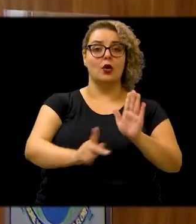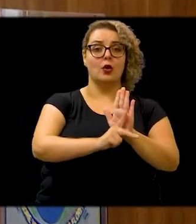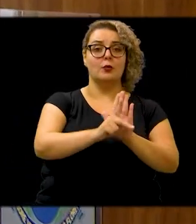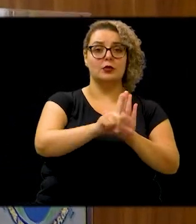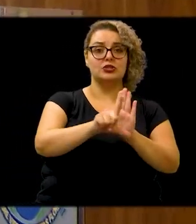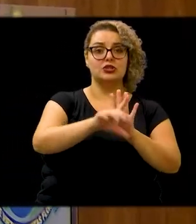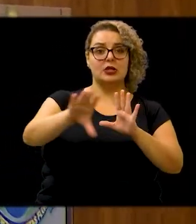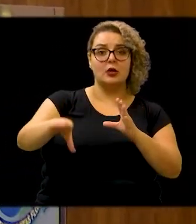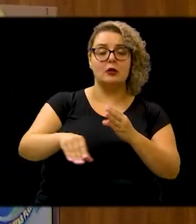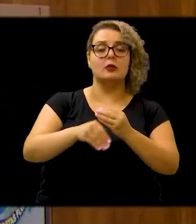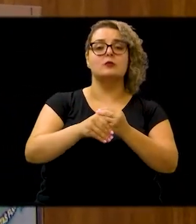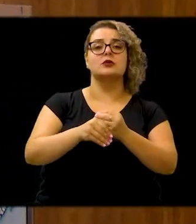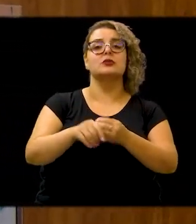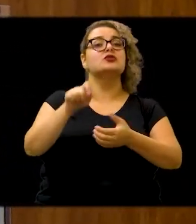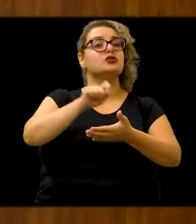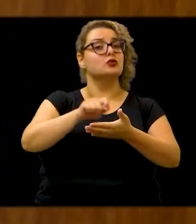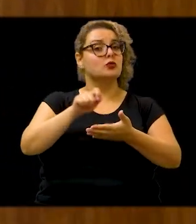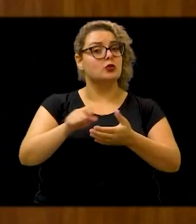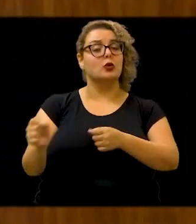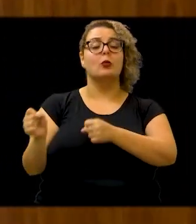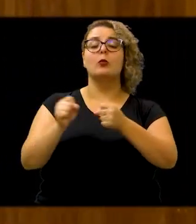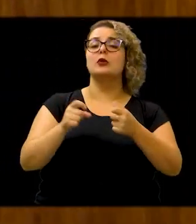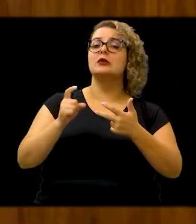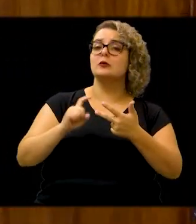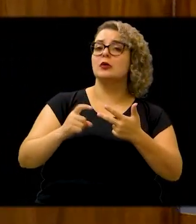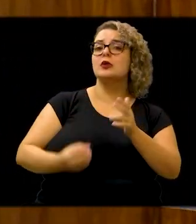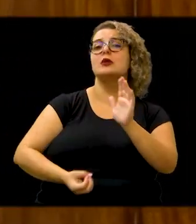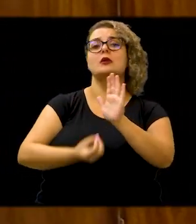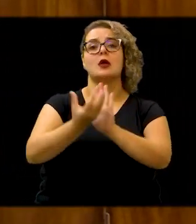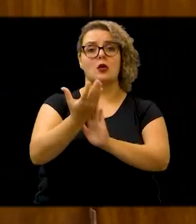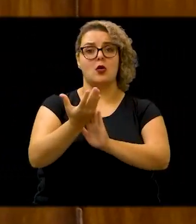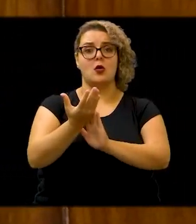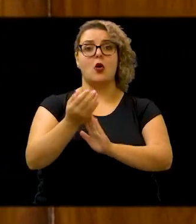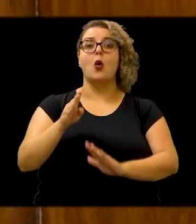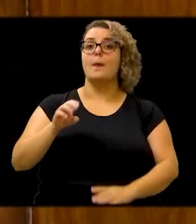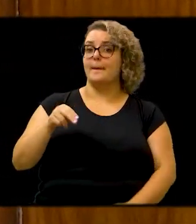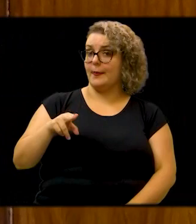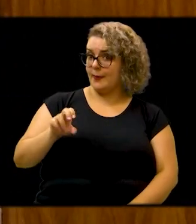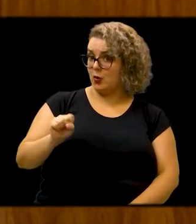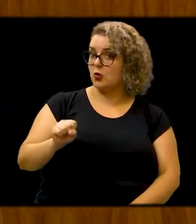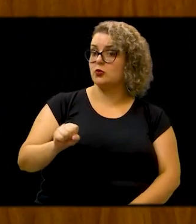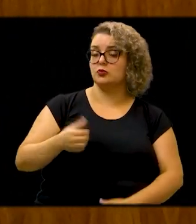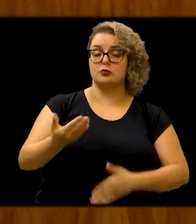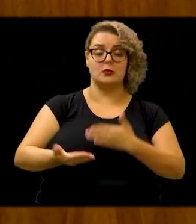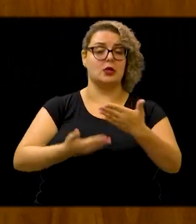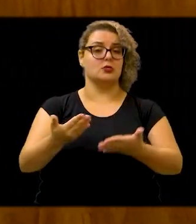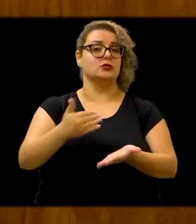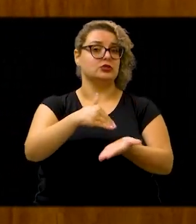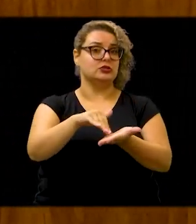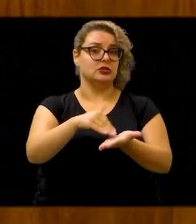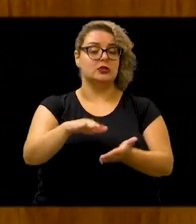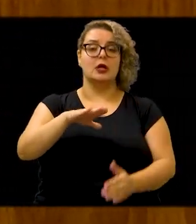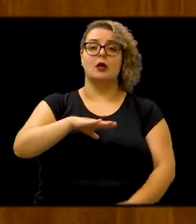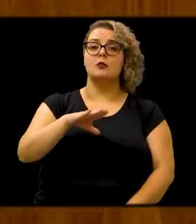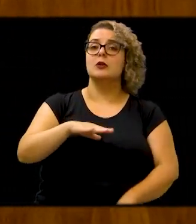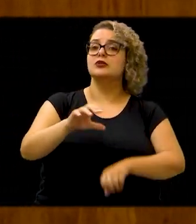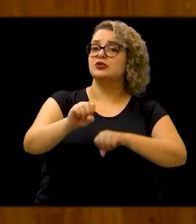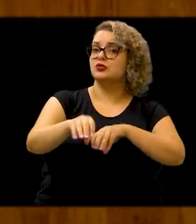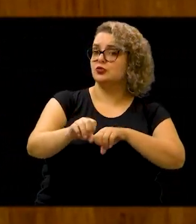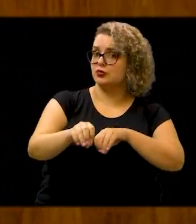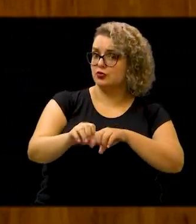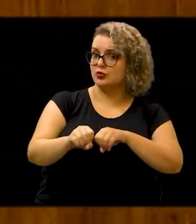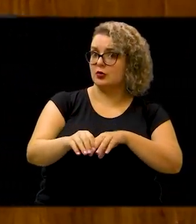projeto de lei complementar de autoria do Poder Executivo que institui bônus para os servidores da Secretaria Municipal